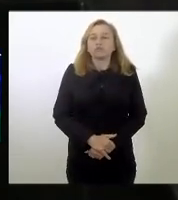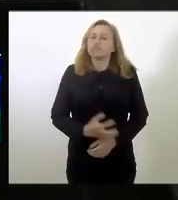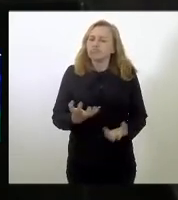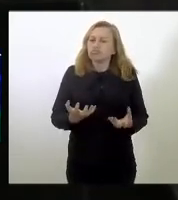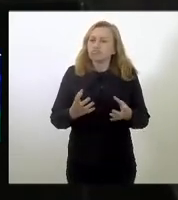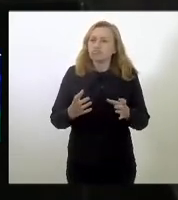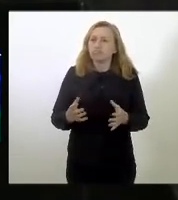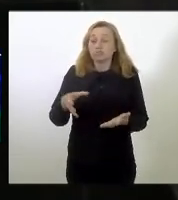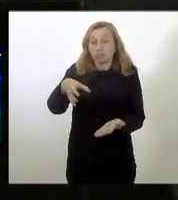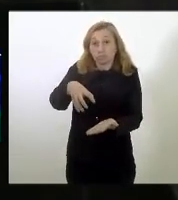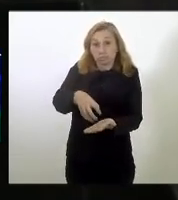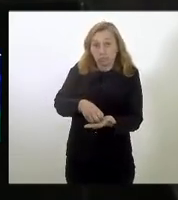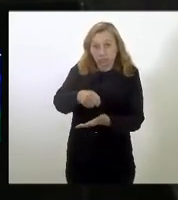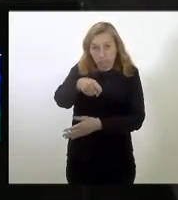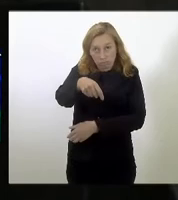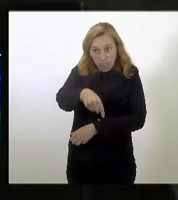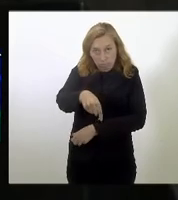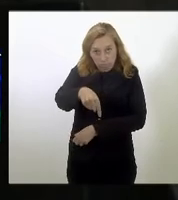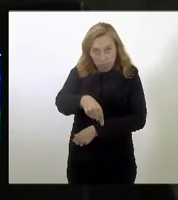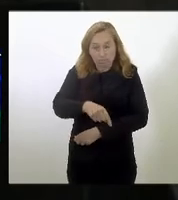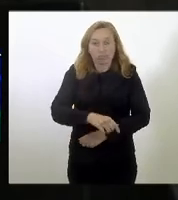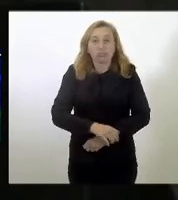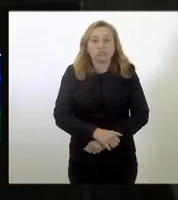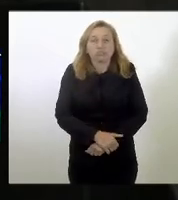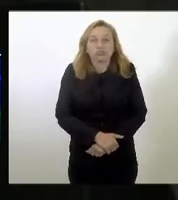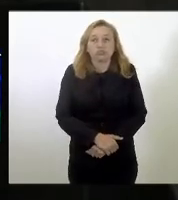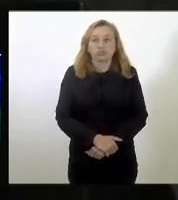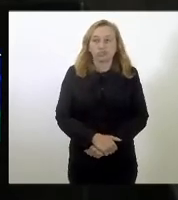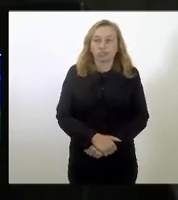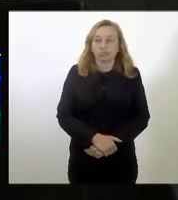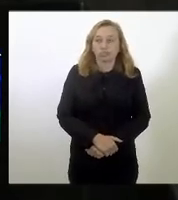deixar aqui registrado que